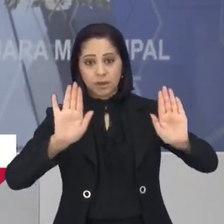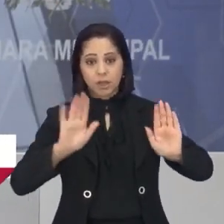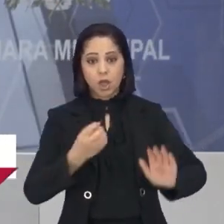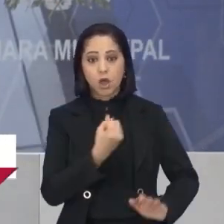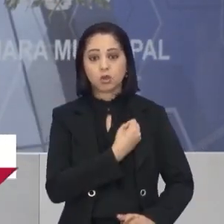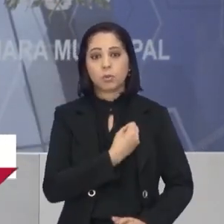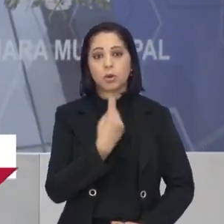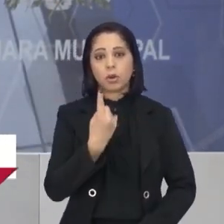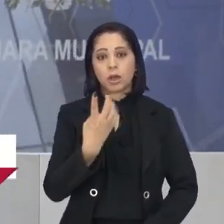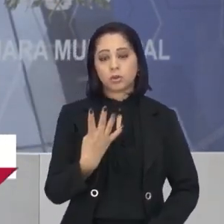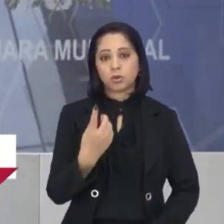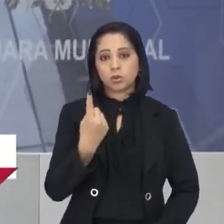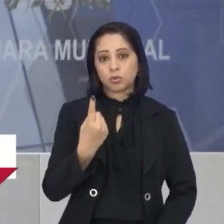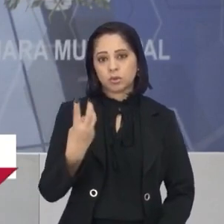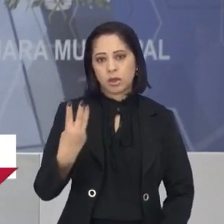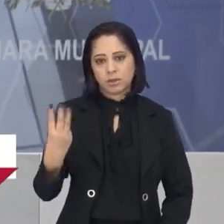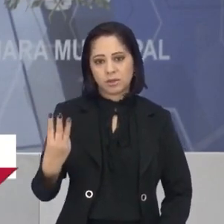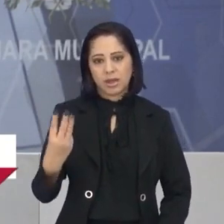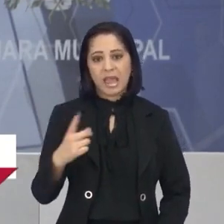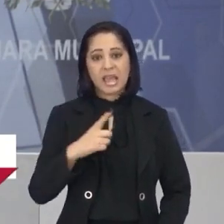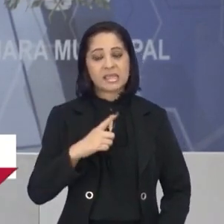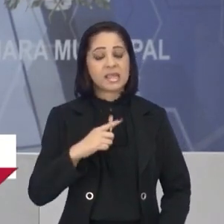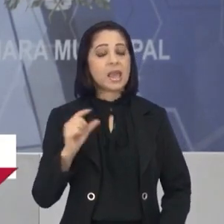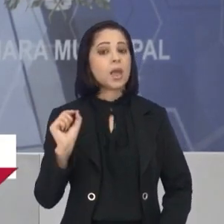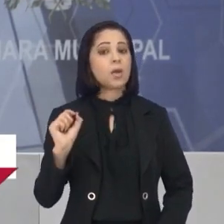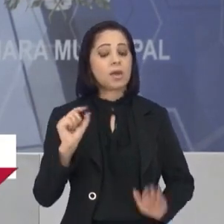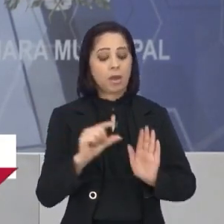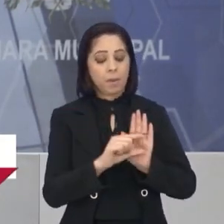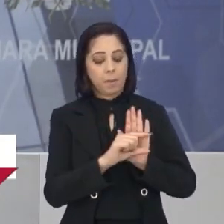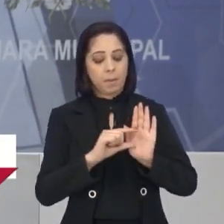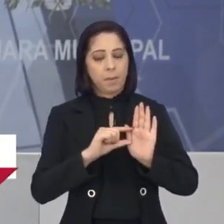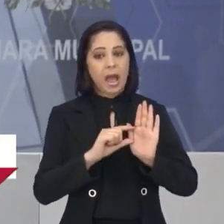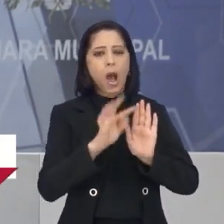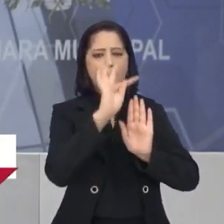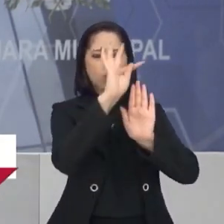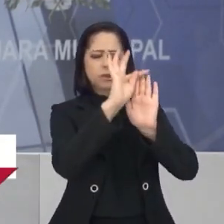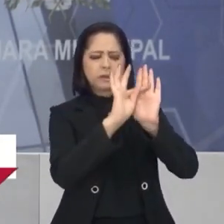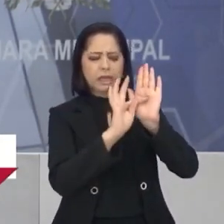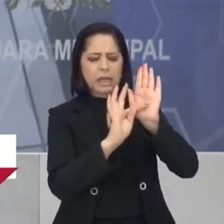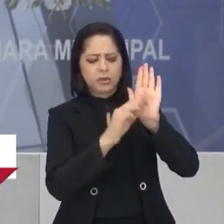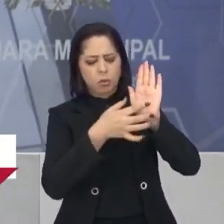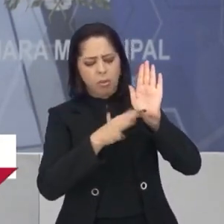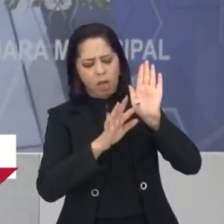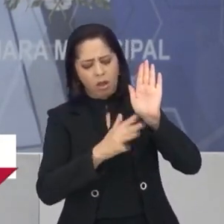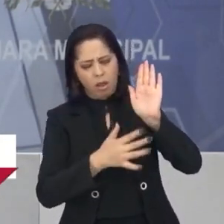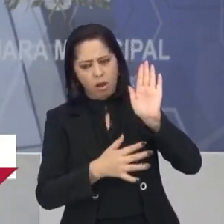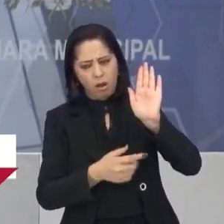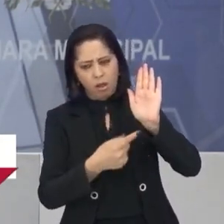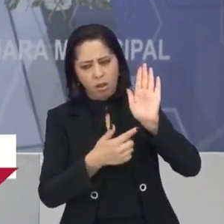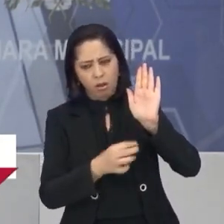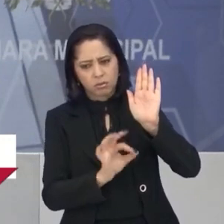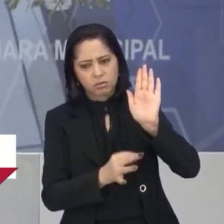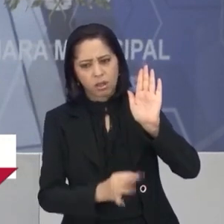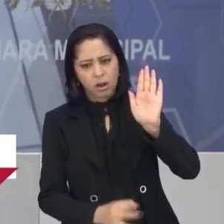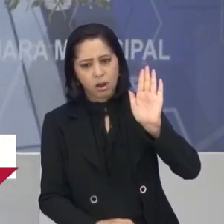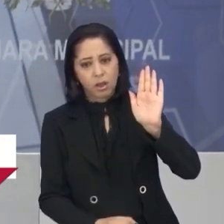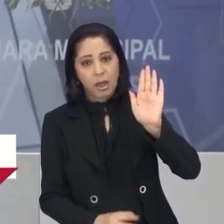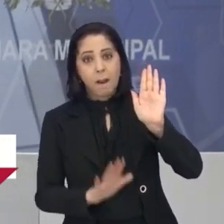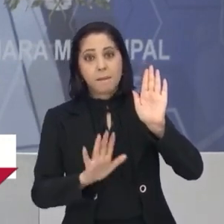14133 ela estabelece ao longo do seu texto que é bastante denso não é